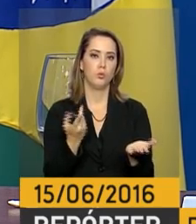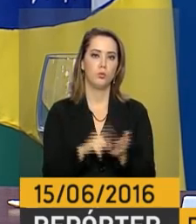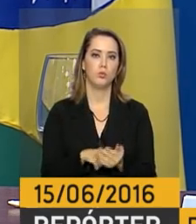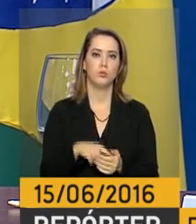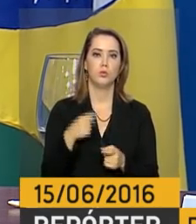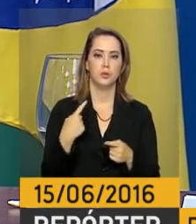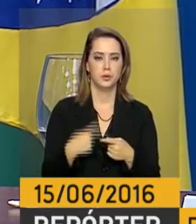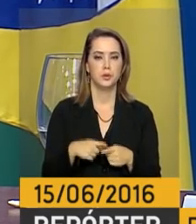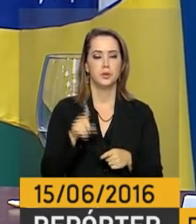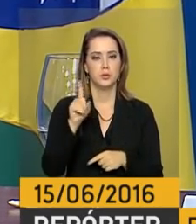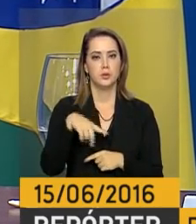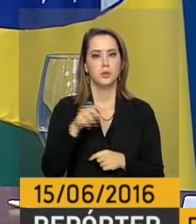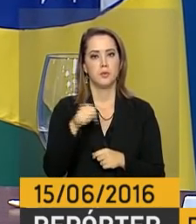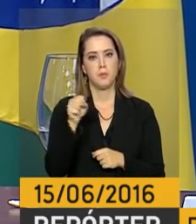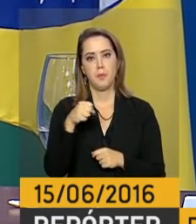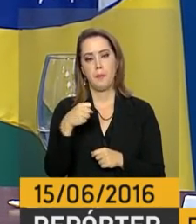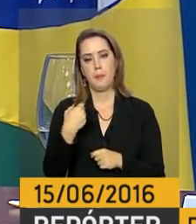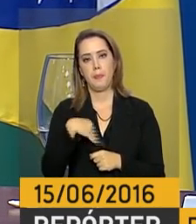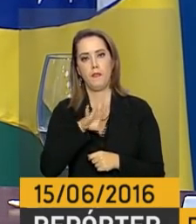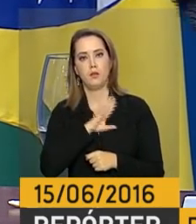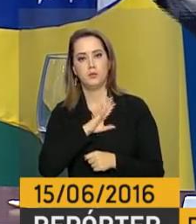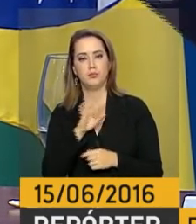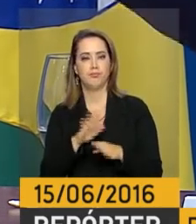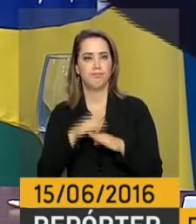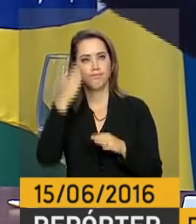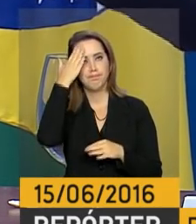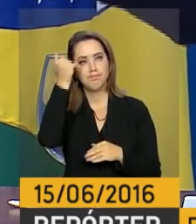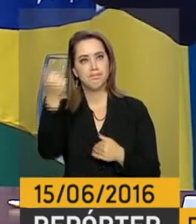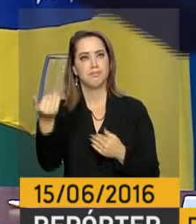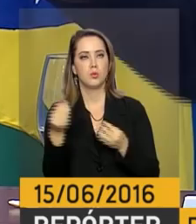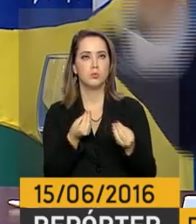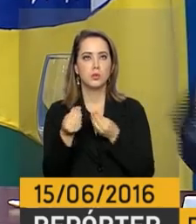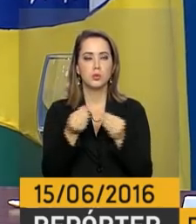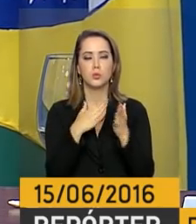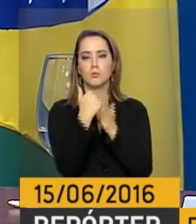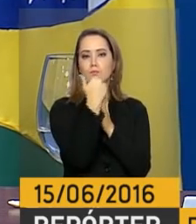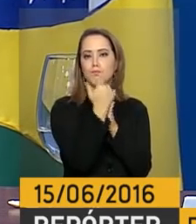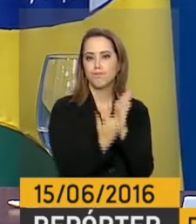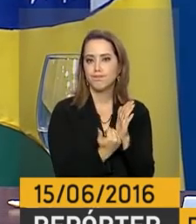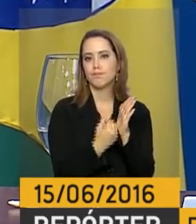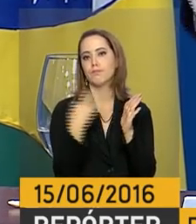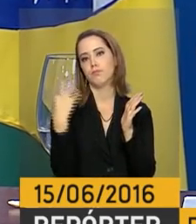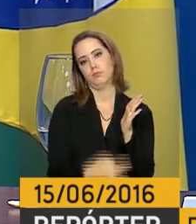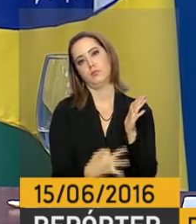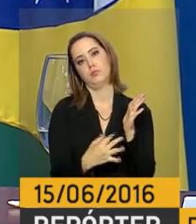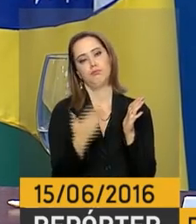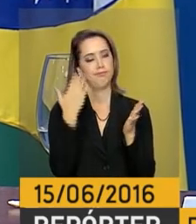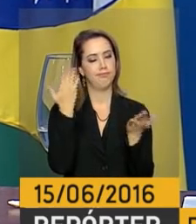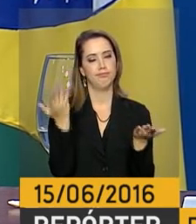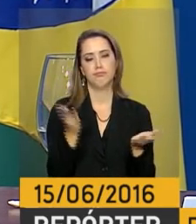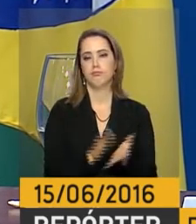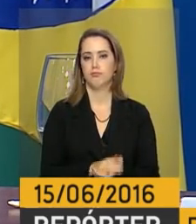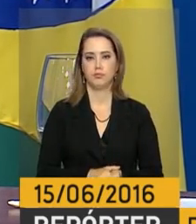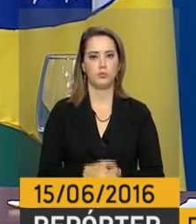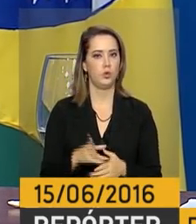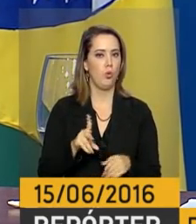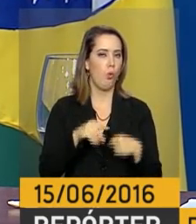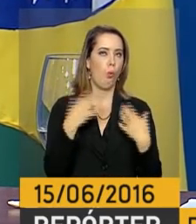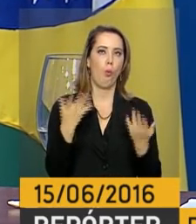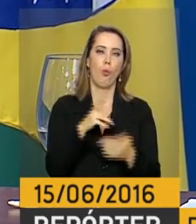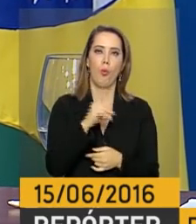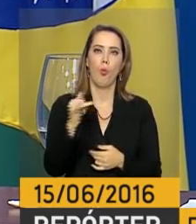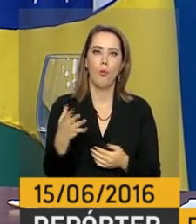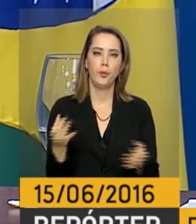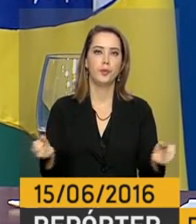evidentemente, eh, não nos compete definir qual é o cronograma especificamente desse grupo de trabalho, o dia que vai